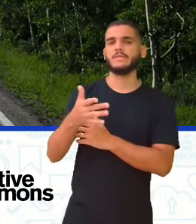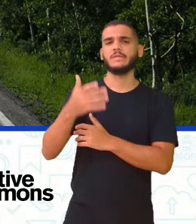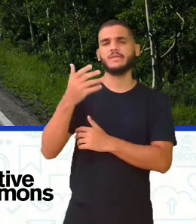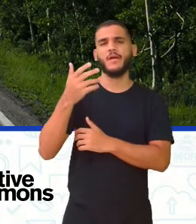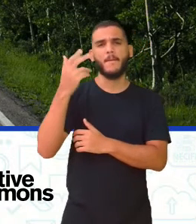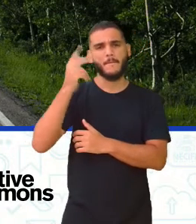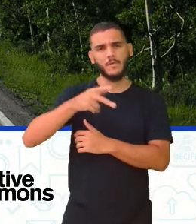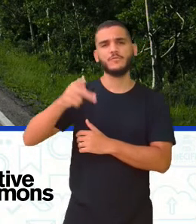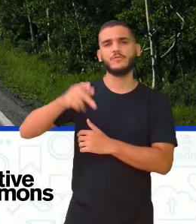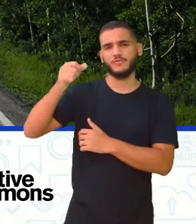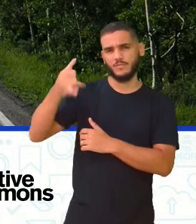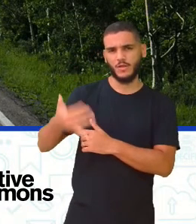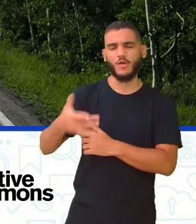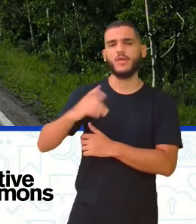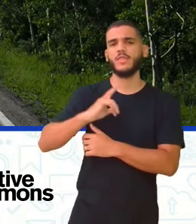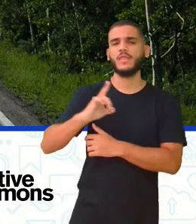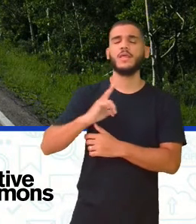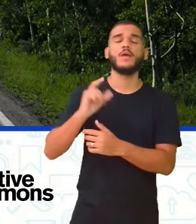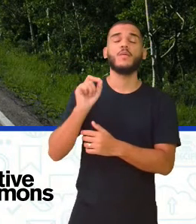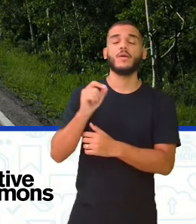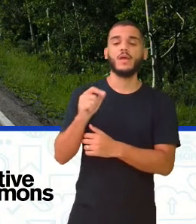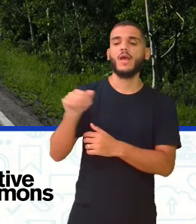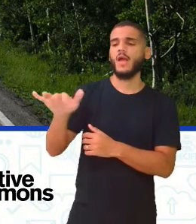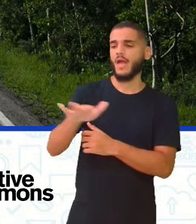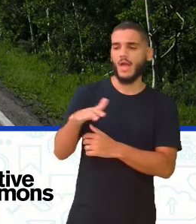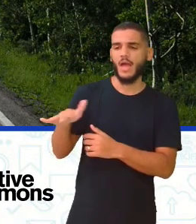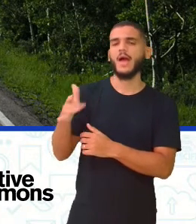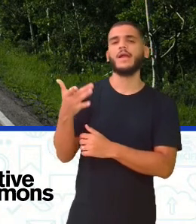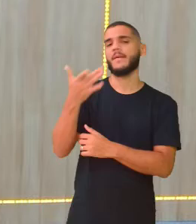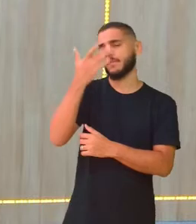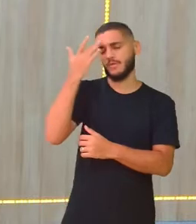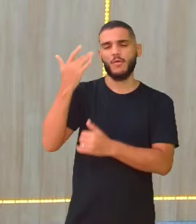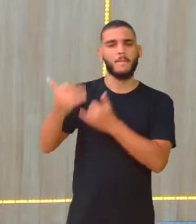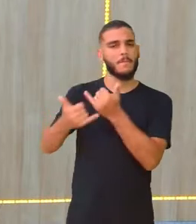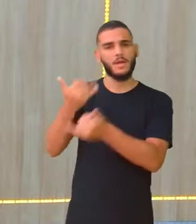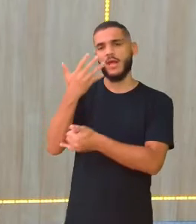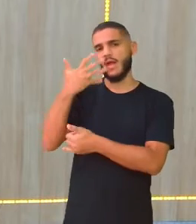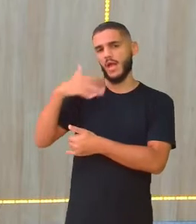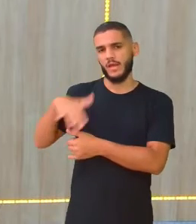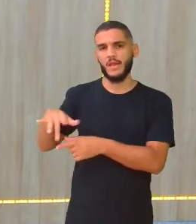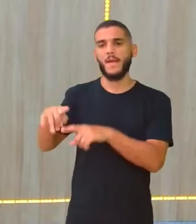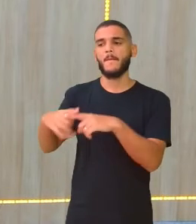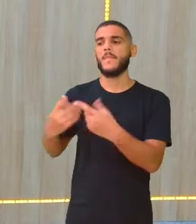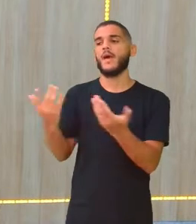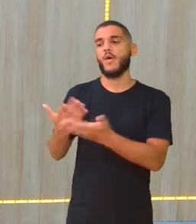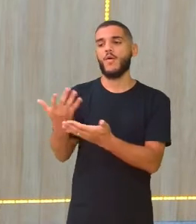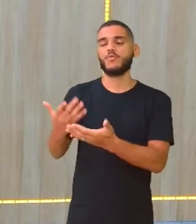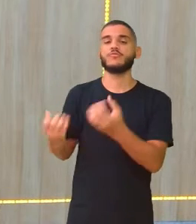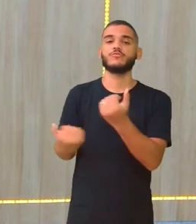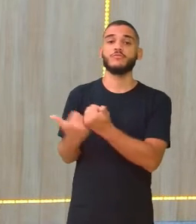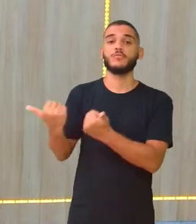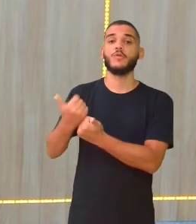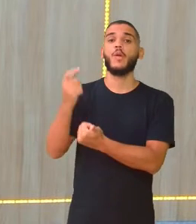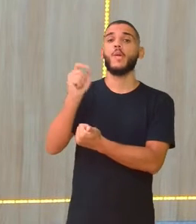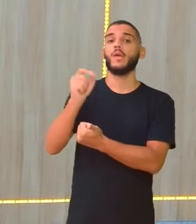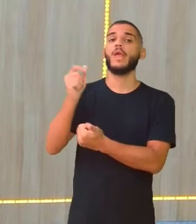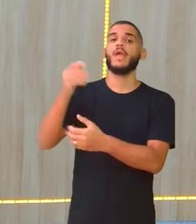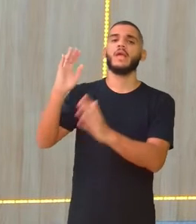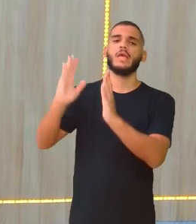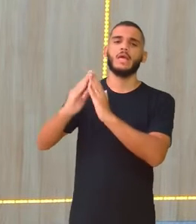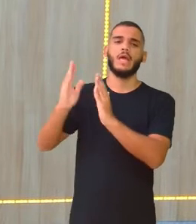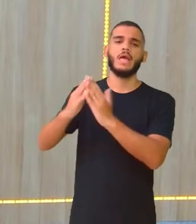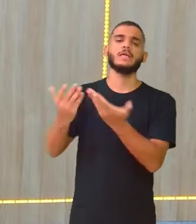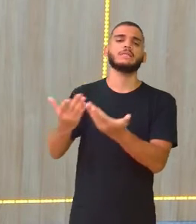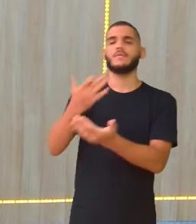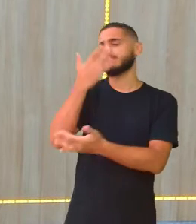baldio, que ele brincava lá com seus coleguinhas, e hoje em dia deram lugar ao quê? A casas, residências. Então já foi o quê?